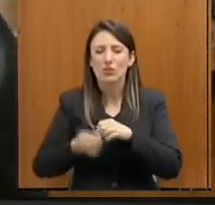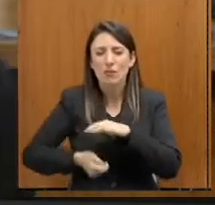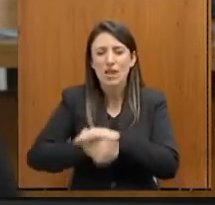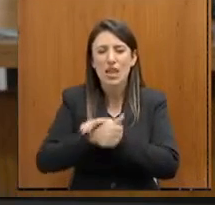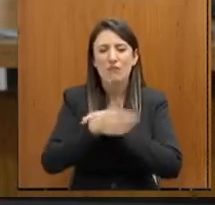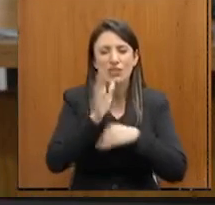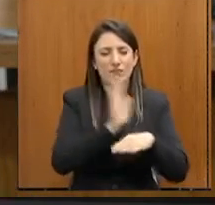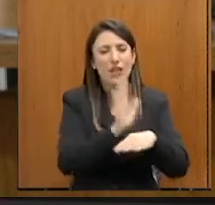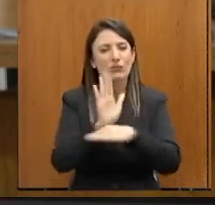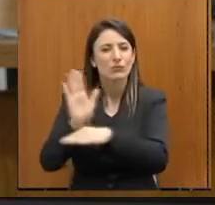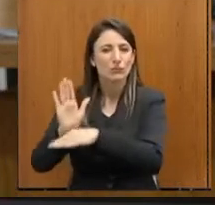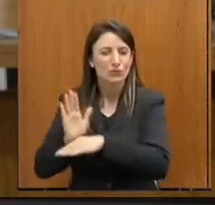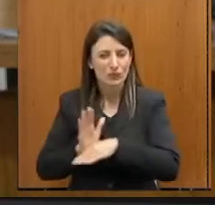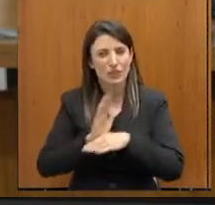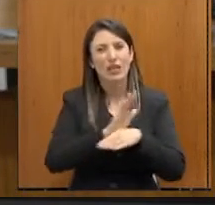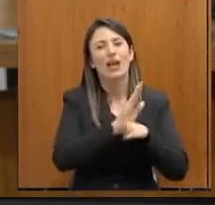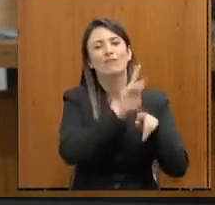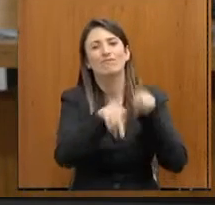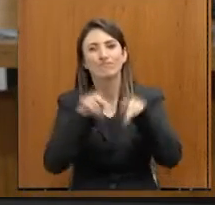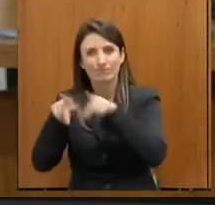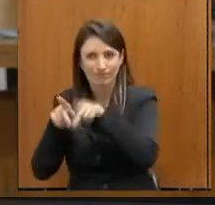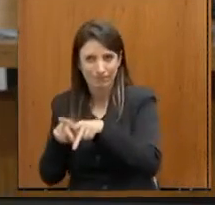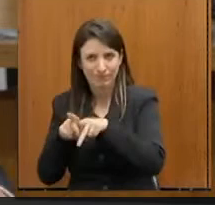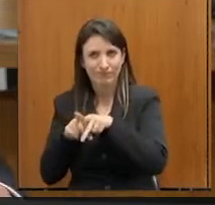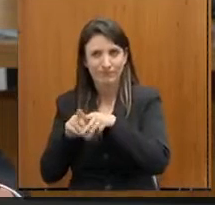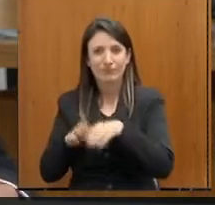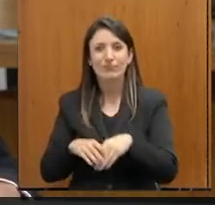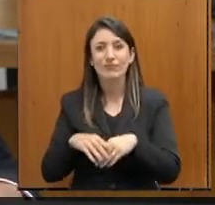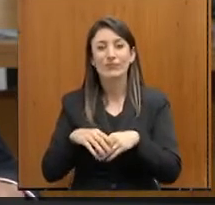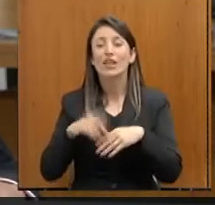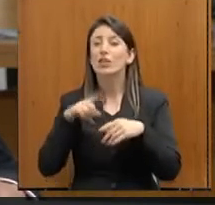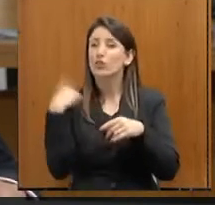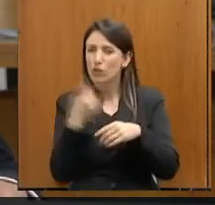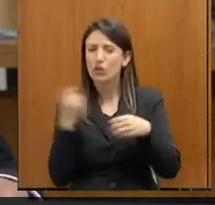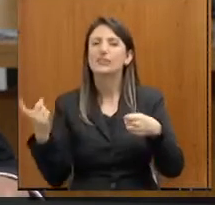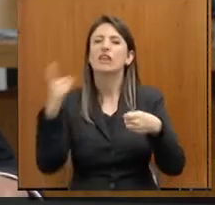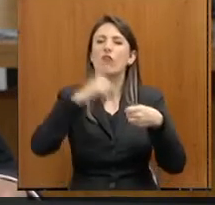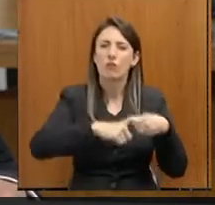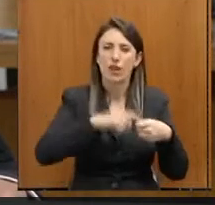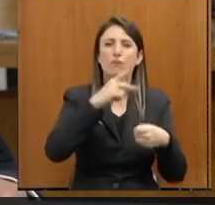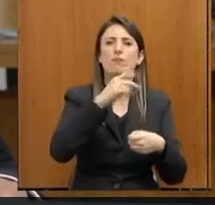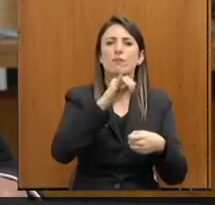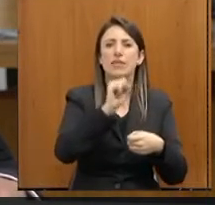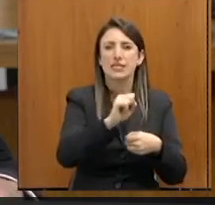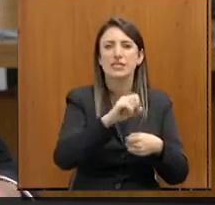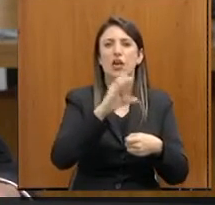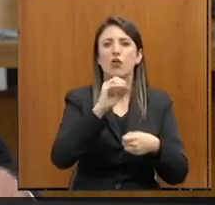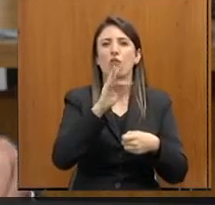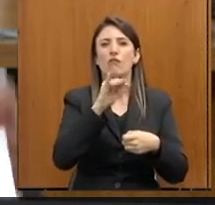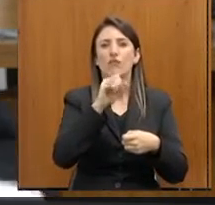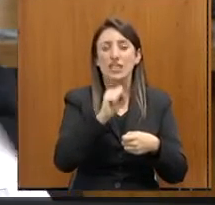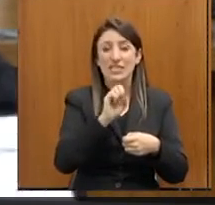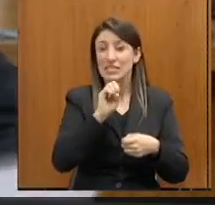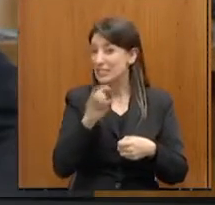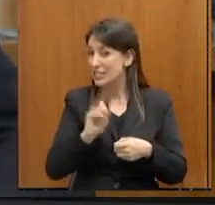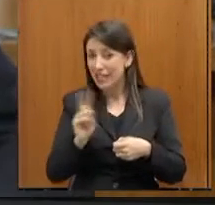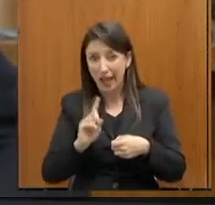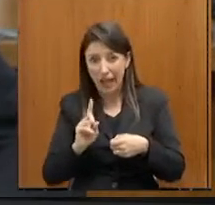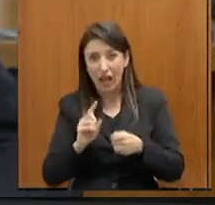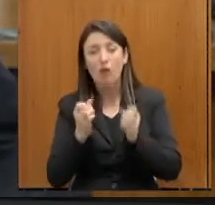e que se nós não estivéssemos devolvendo o PIS cofins o reajuste seria superior a 14 por cento